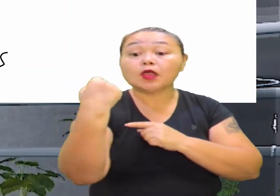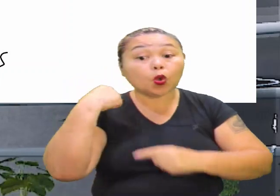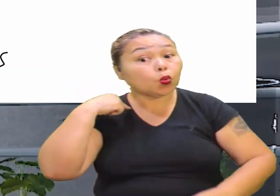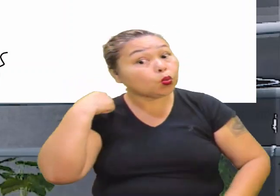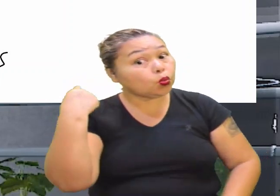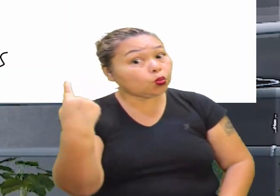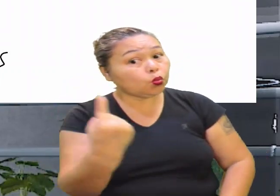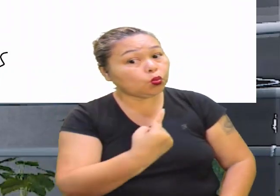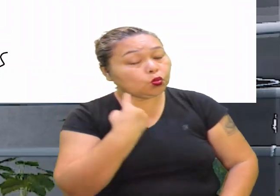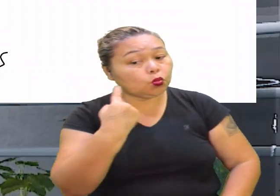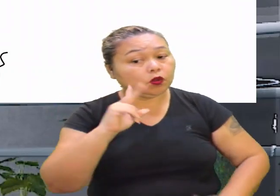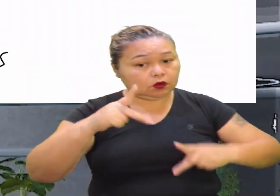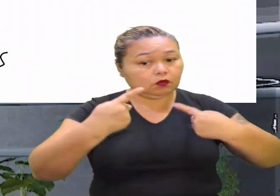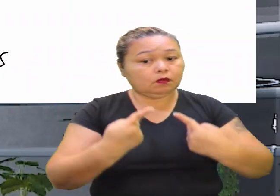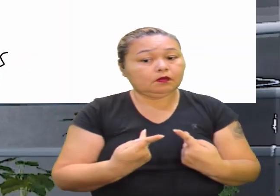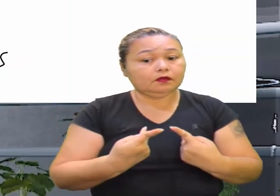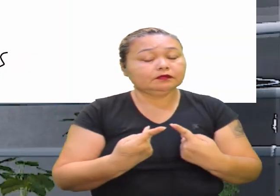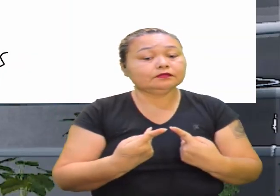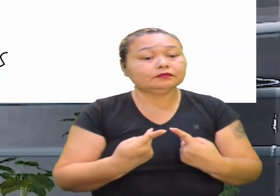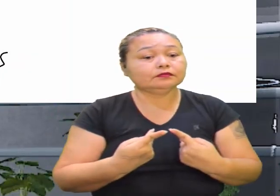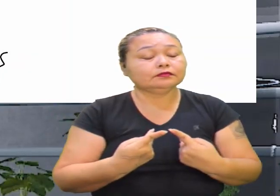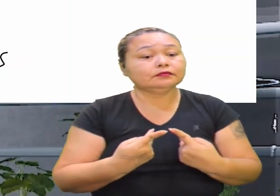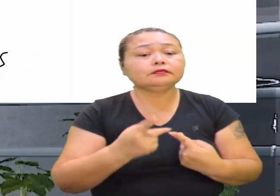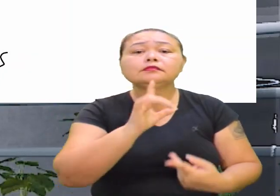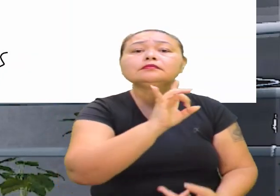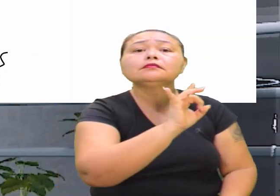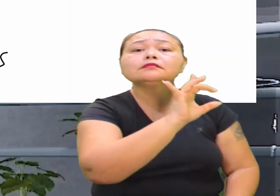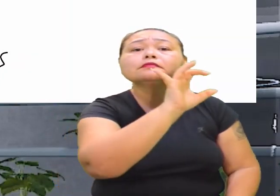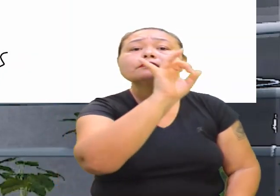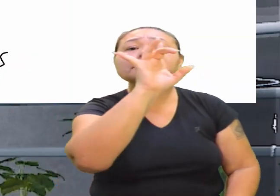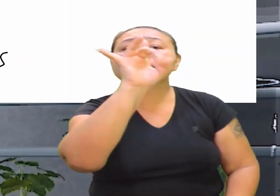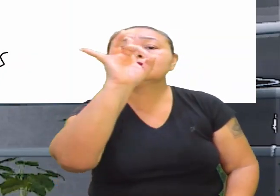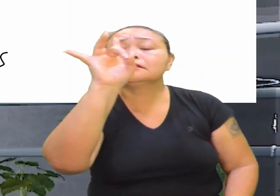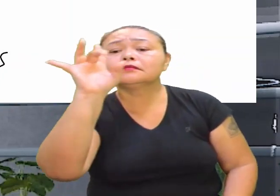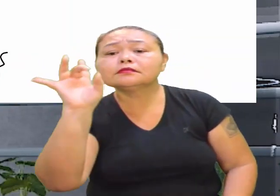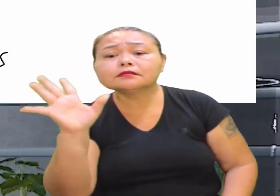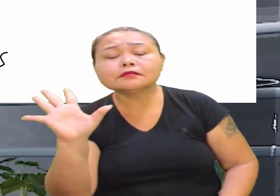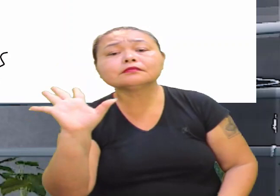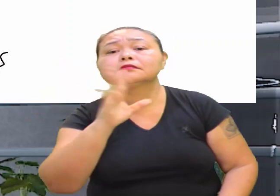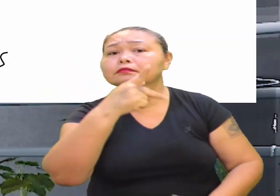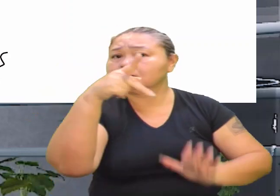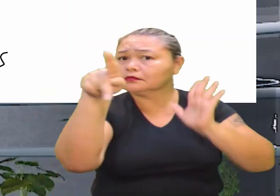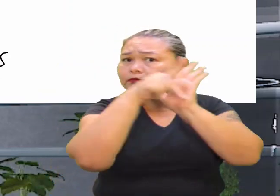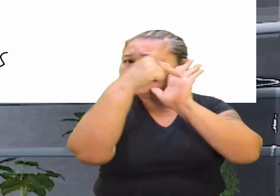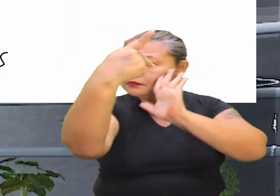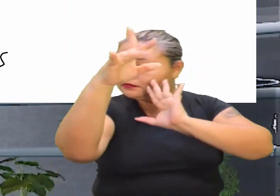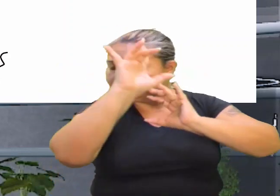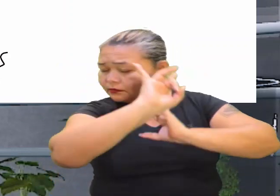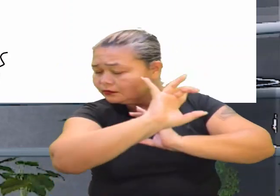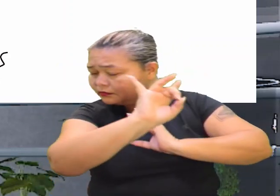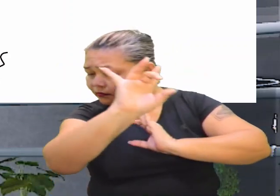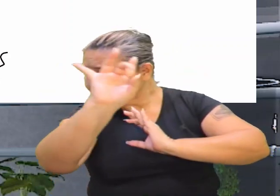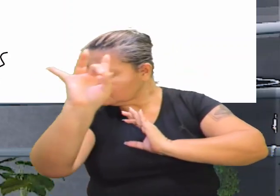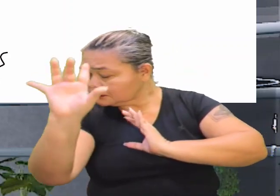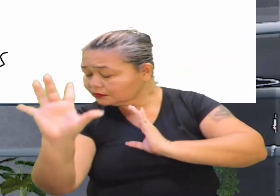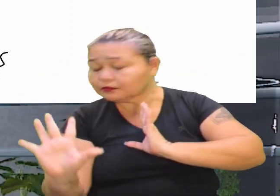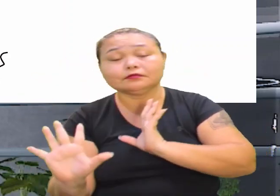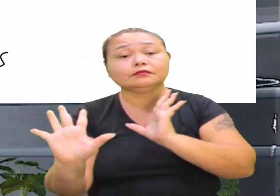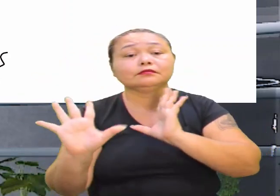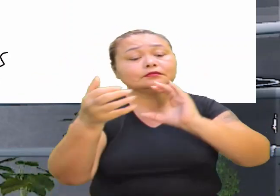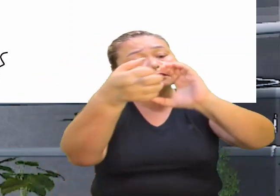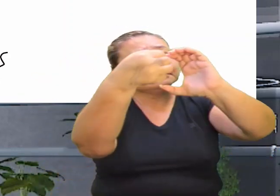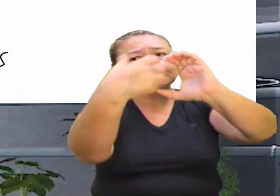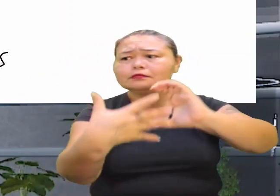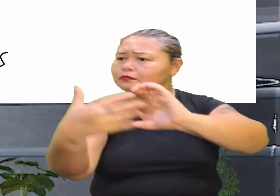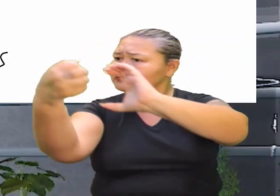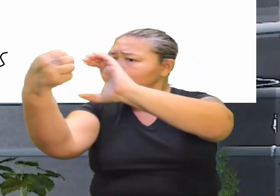Vamos falar de humanos agora. Cada um tem uma particularidade, cada um tem uma